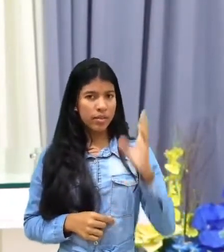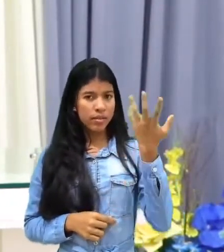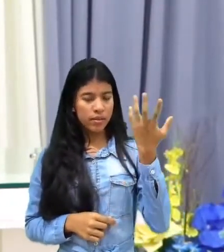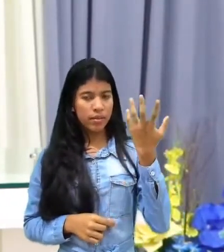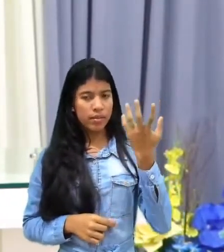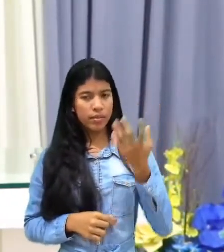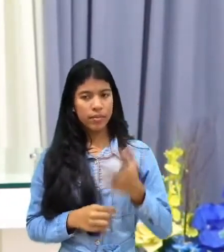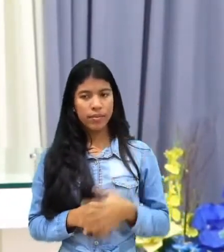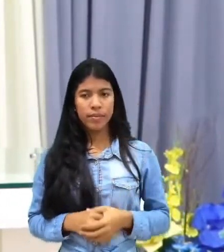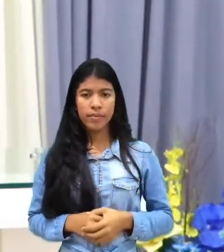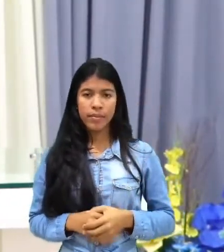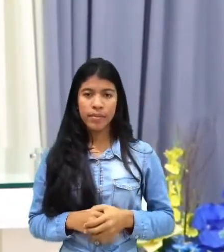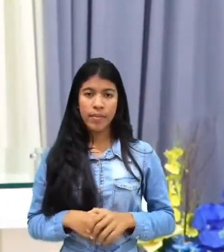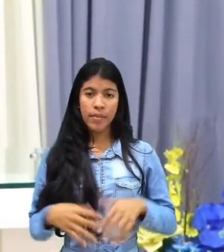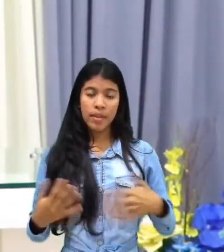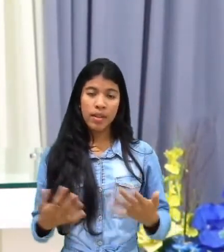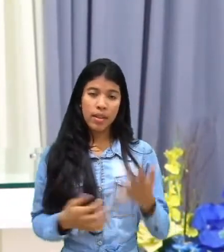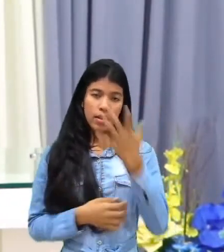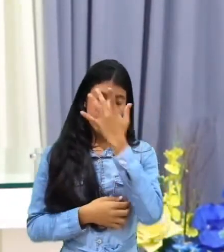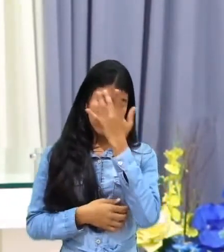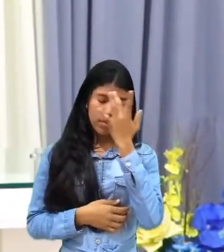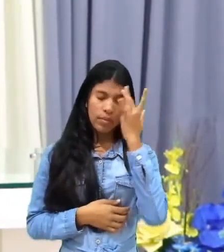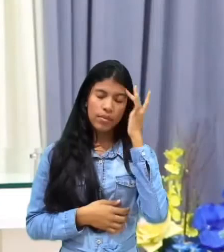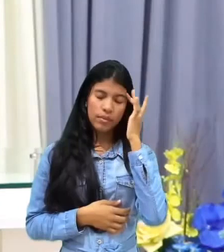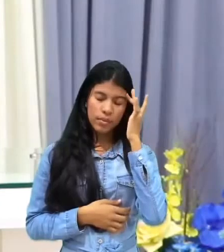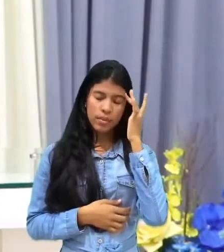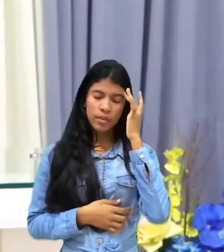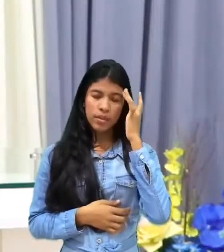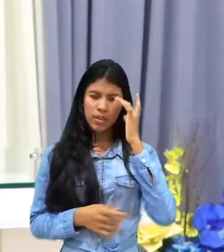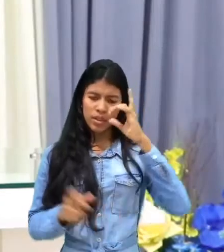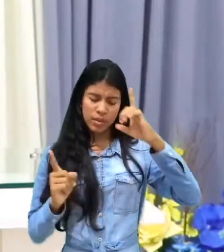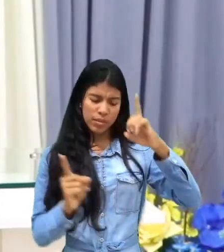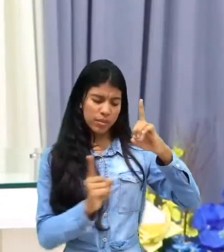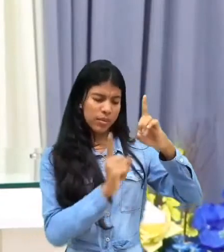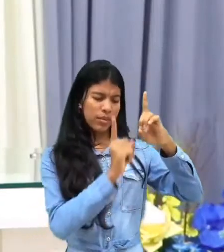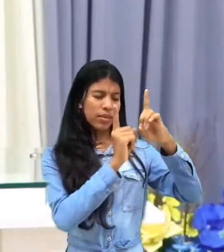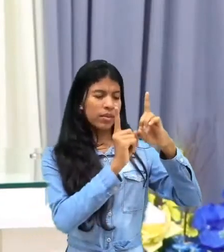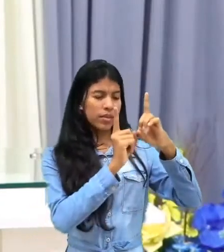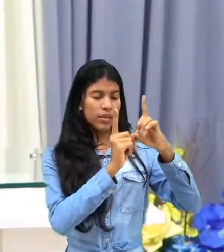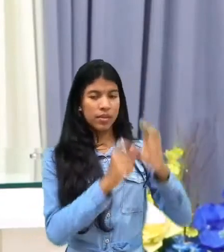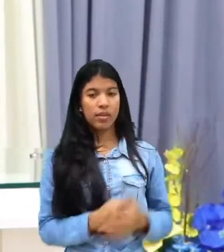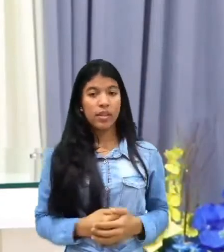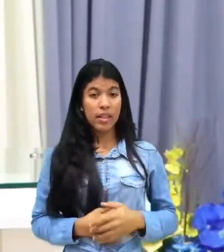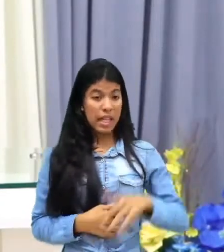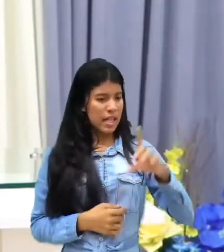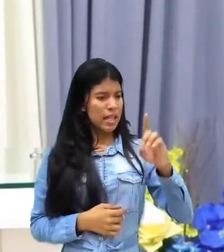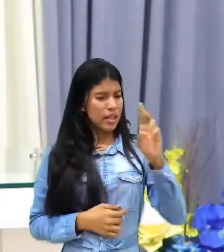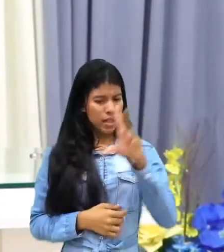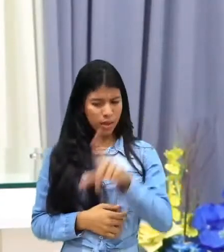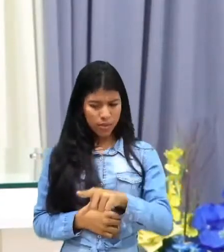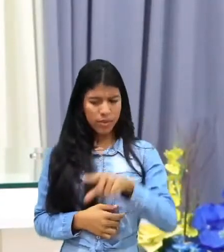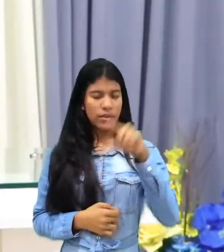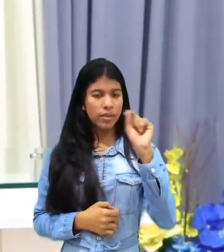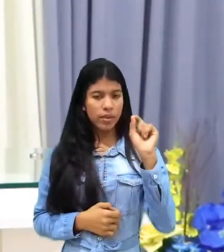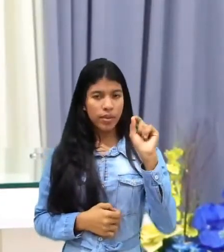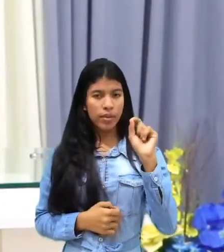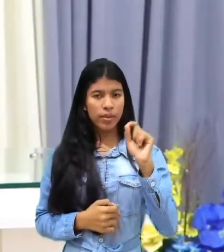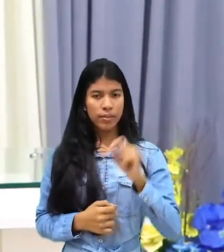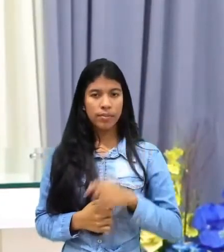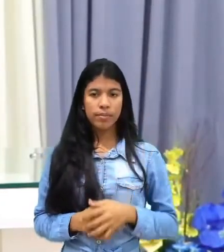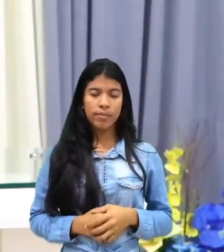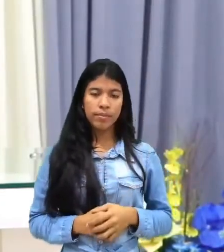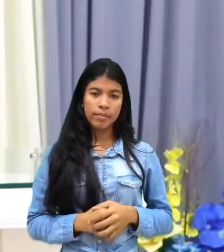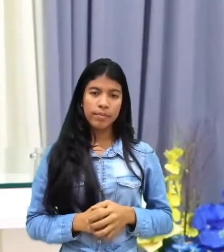feito. O homem vai lá e Deus faz. E Deus usa aquele que se coloca, como